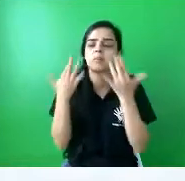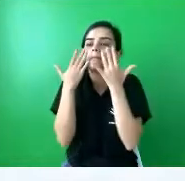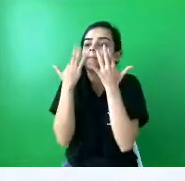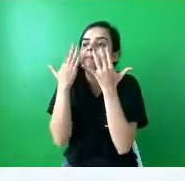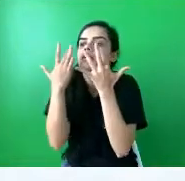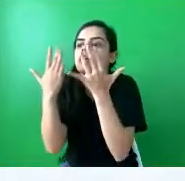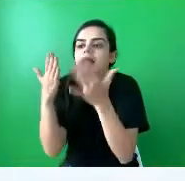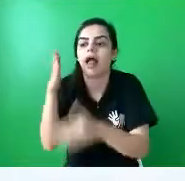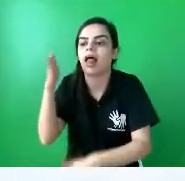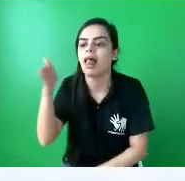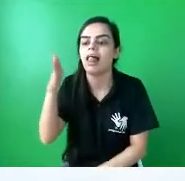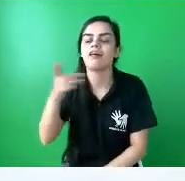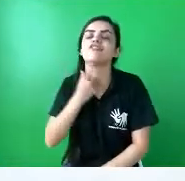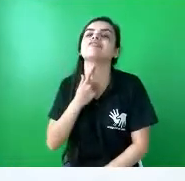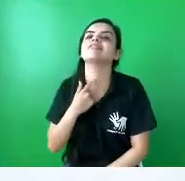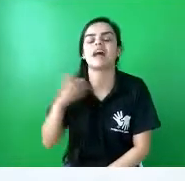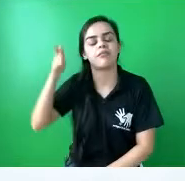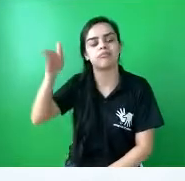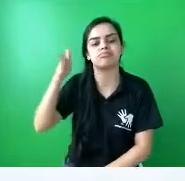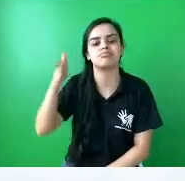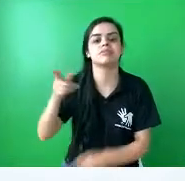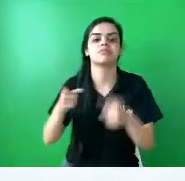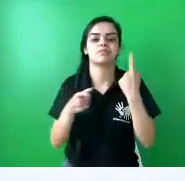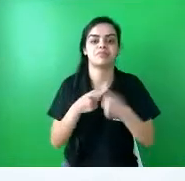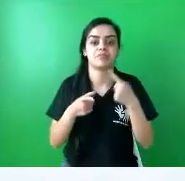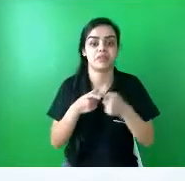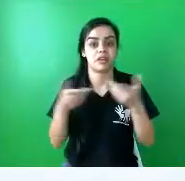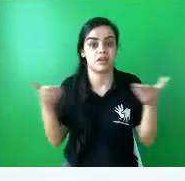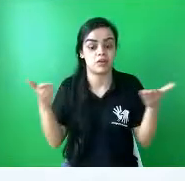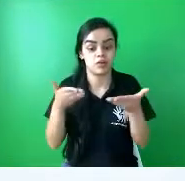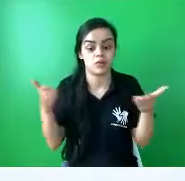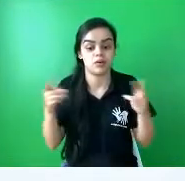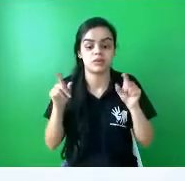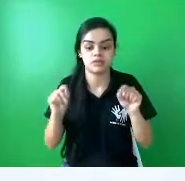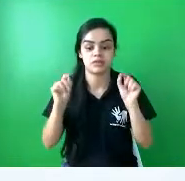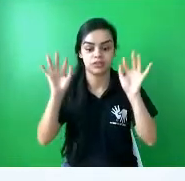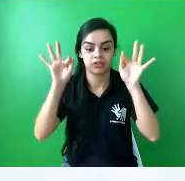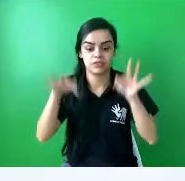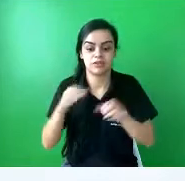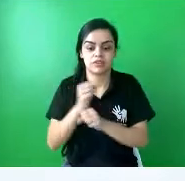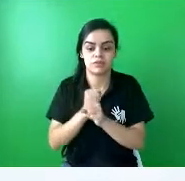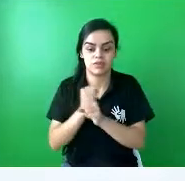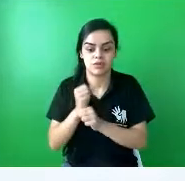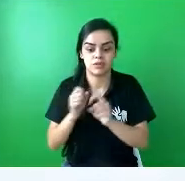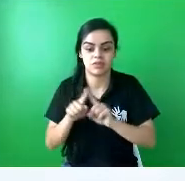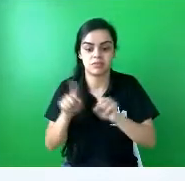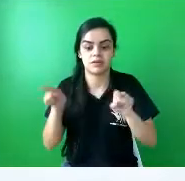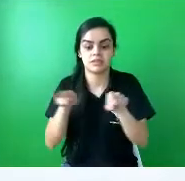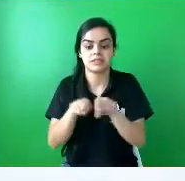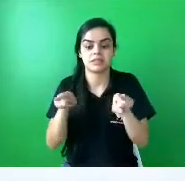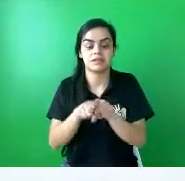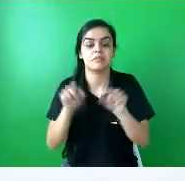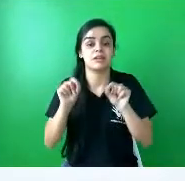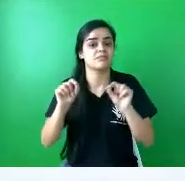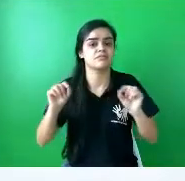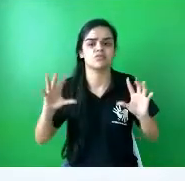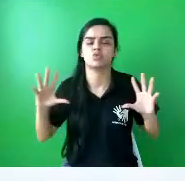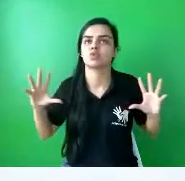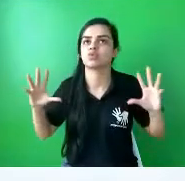dos trabalhadores, né? E não só hoje, no final do ano, eles utilizam, como também o ano todo,